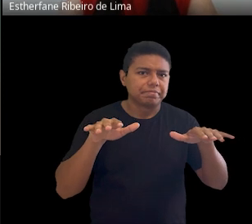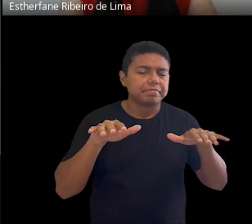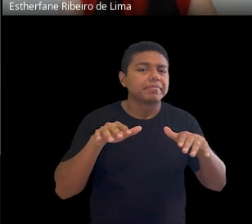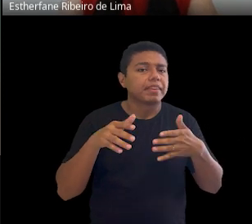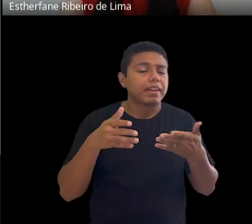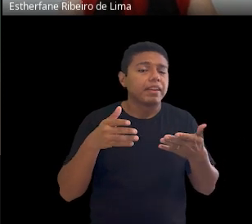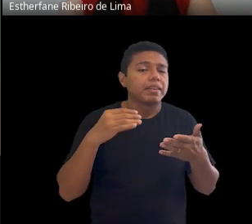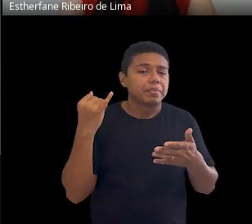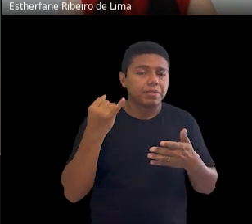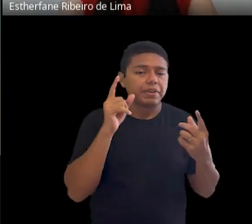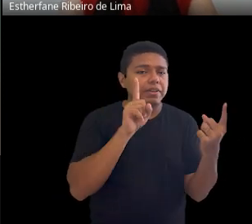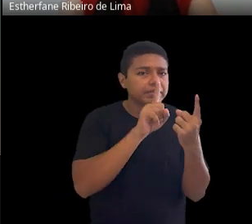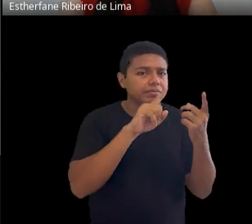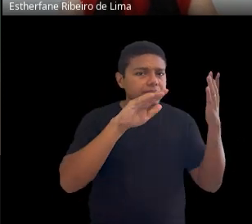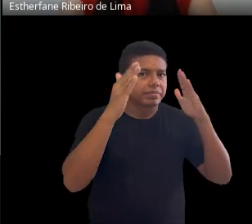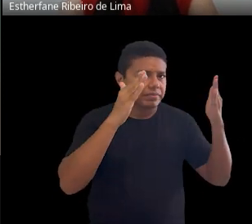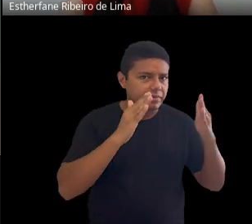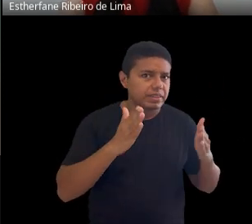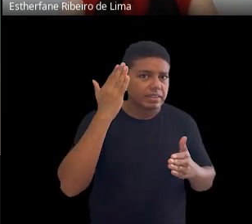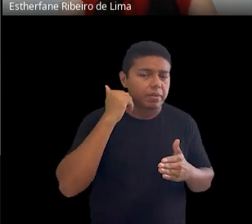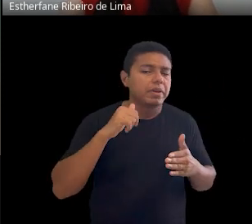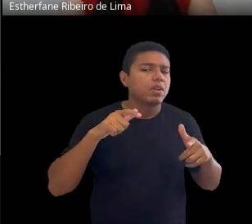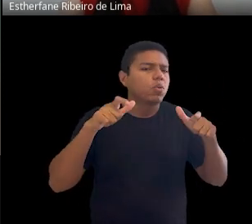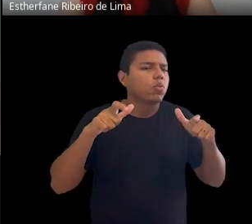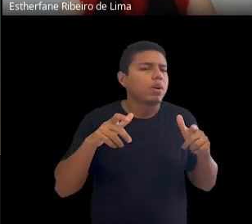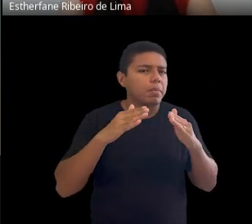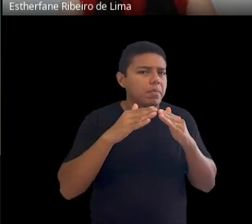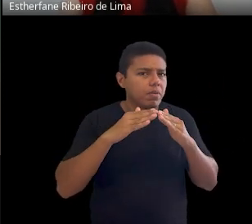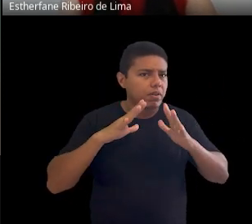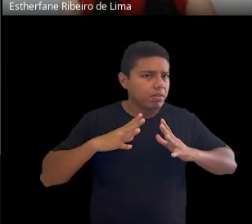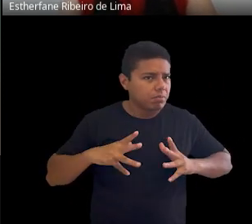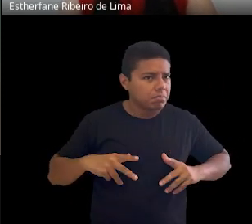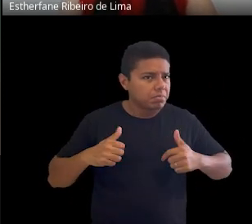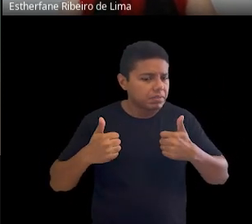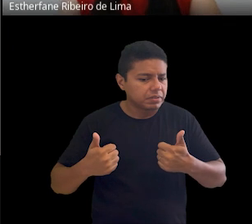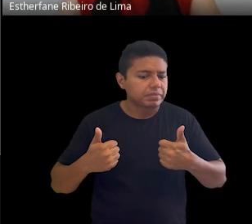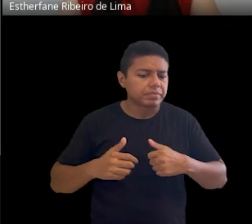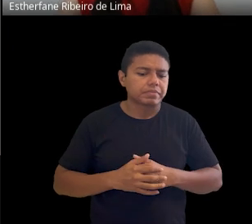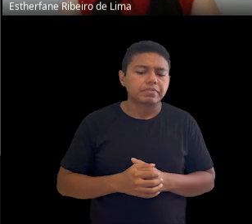vez, a importância da anamnese para saber toda a questão sanitária de onde aquela pessoa